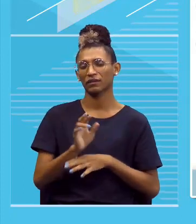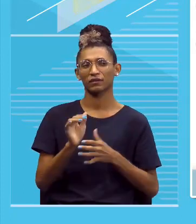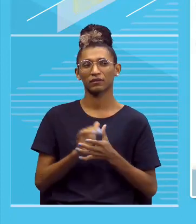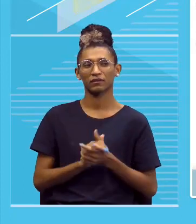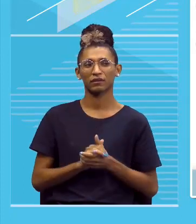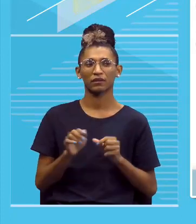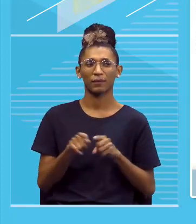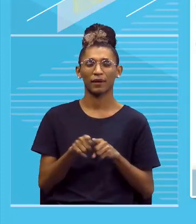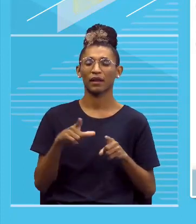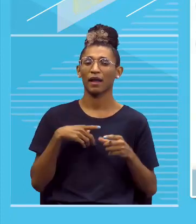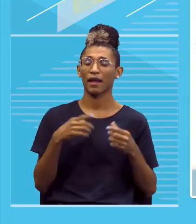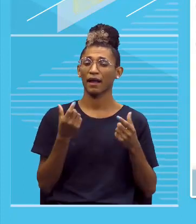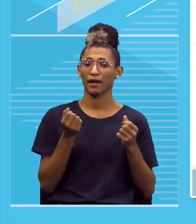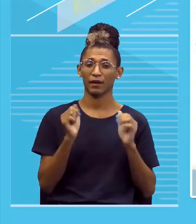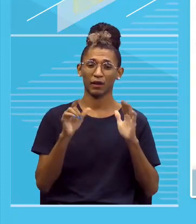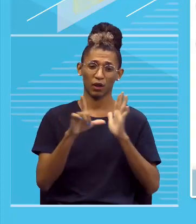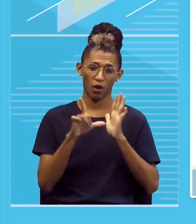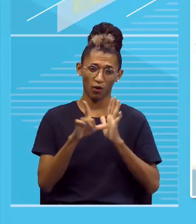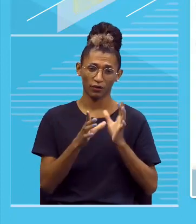comércio